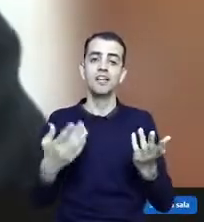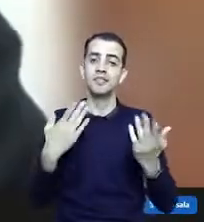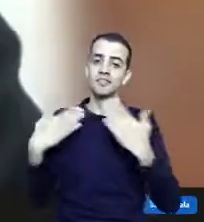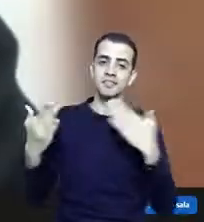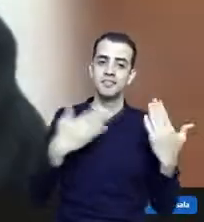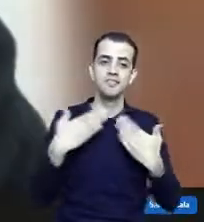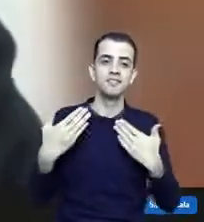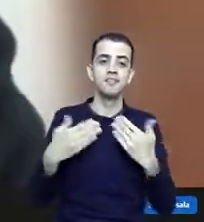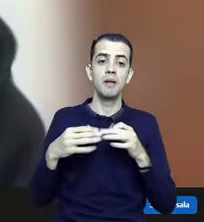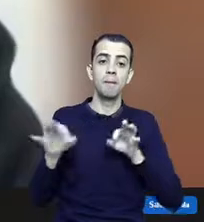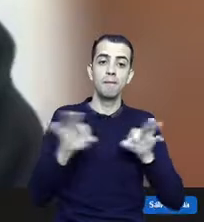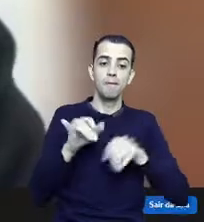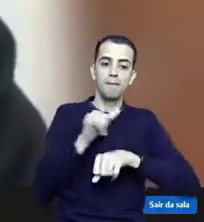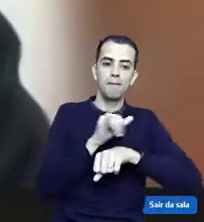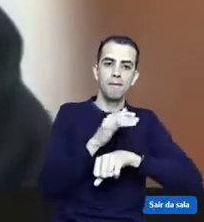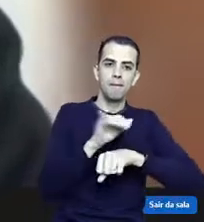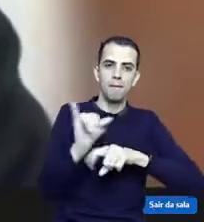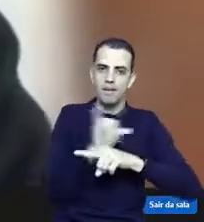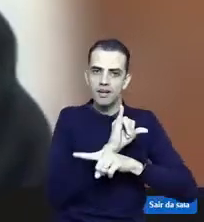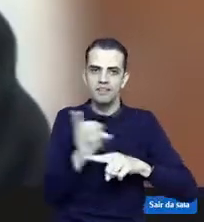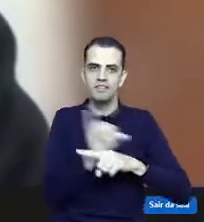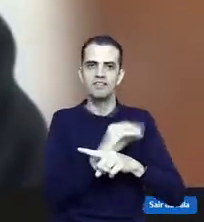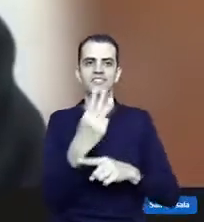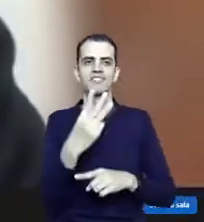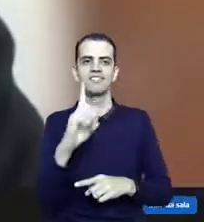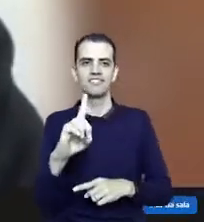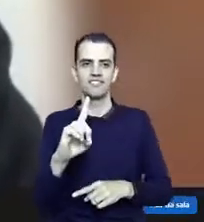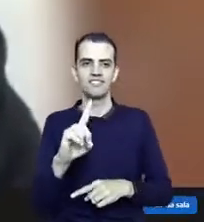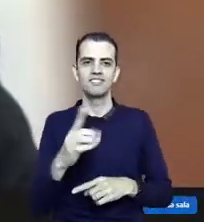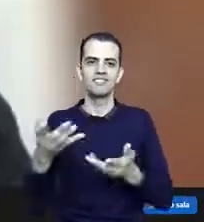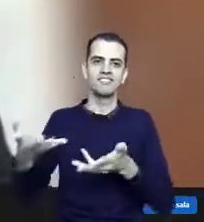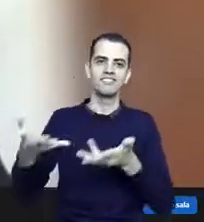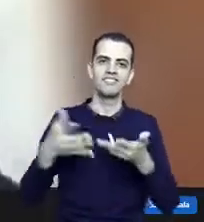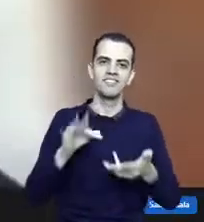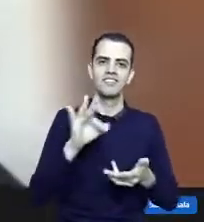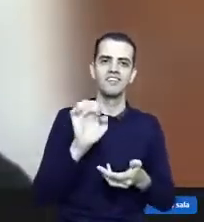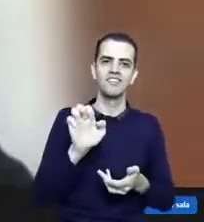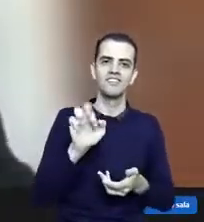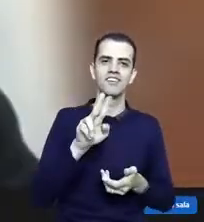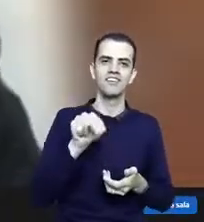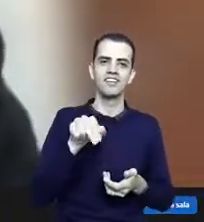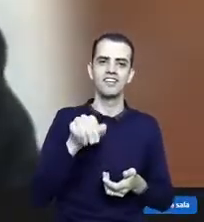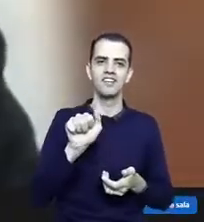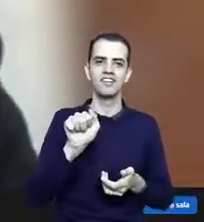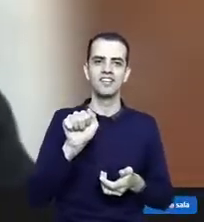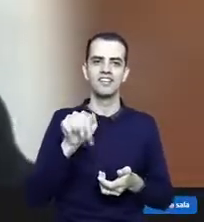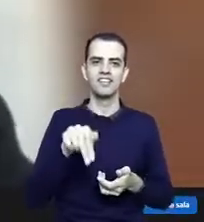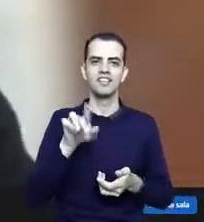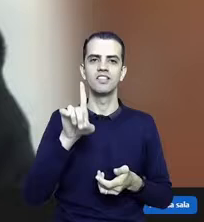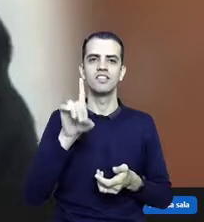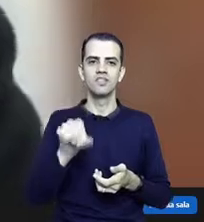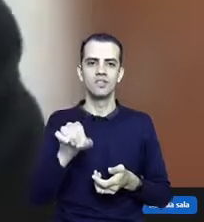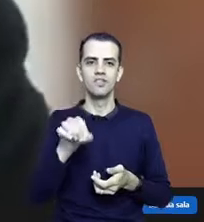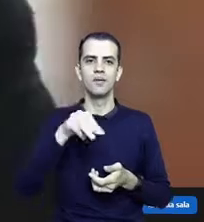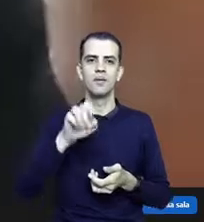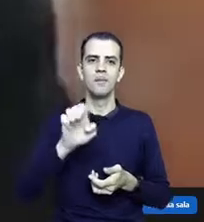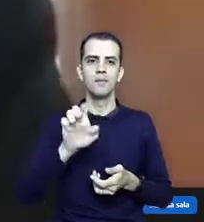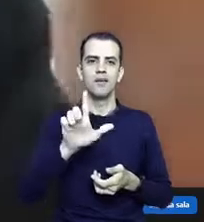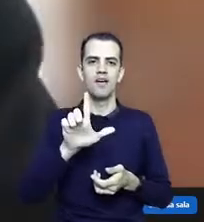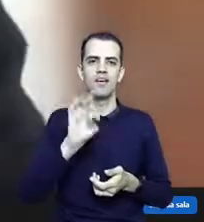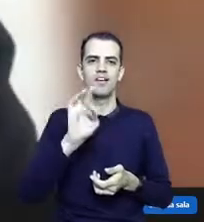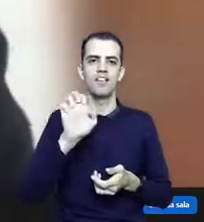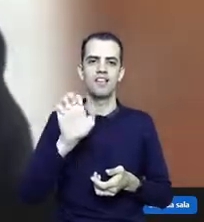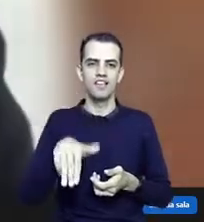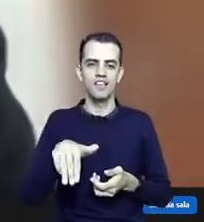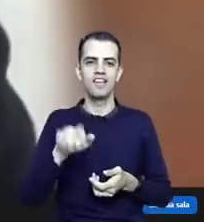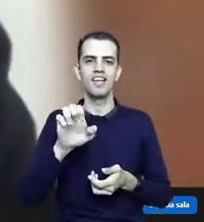em cirurgia. Gostaria de convidar o Dr. Fernando Mellen Elias, que é doutor, docente na Faculdade de